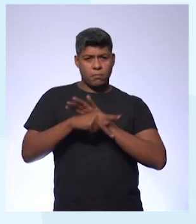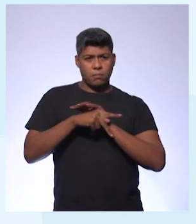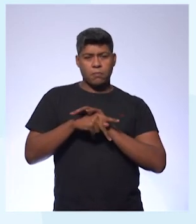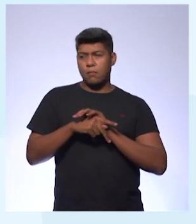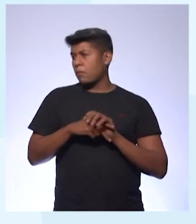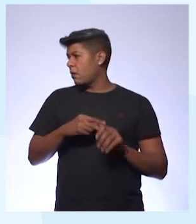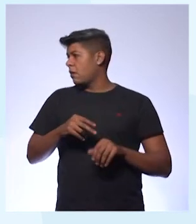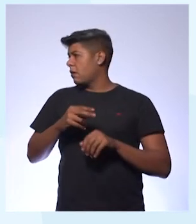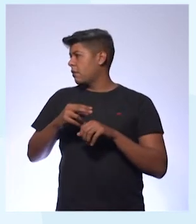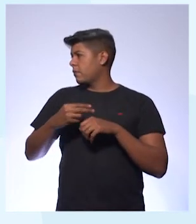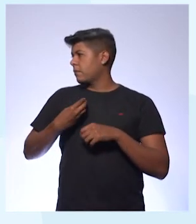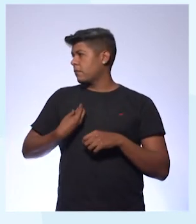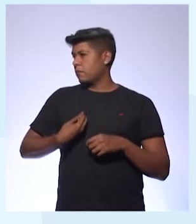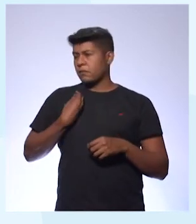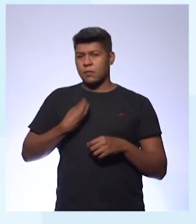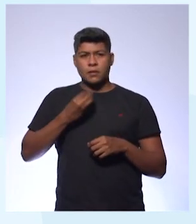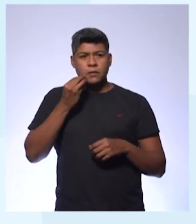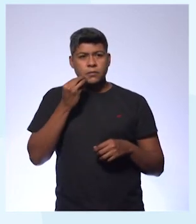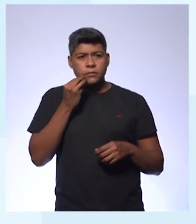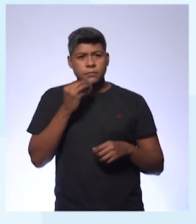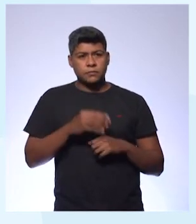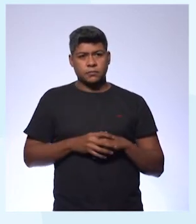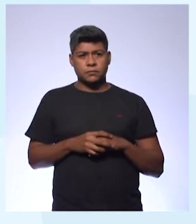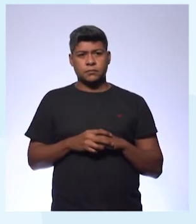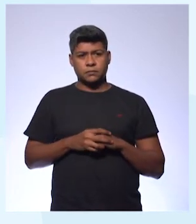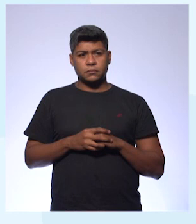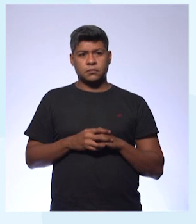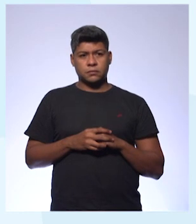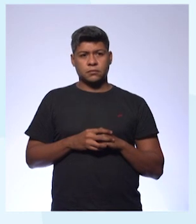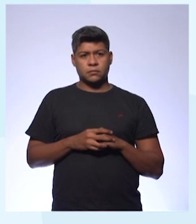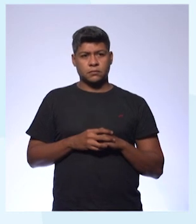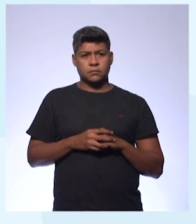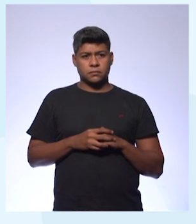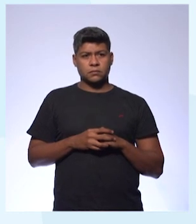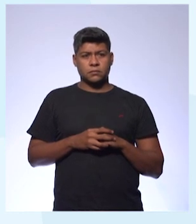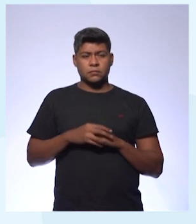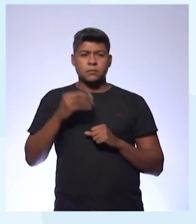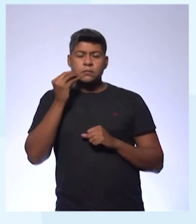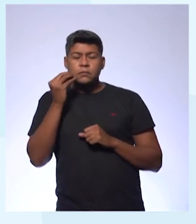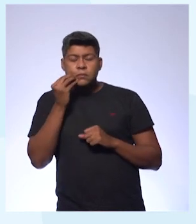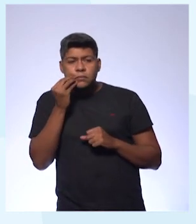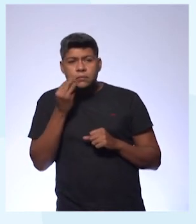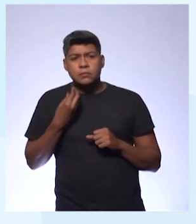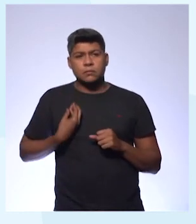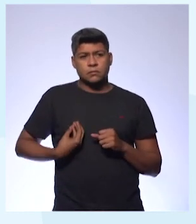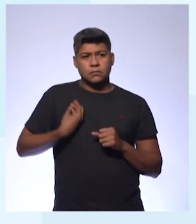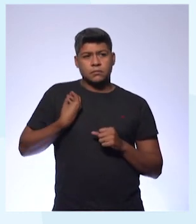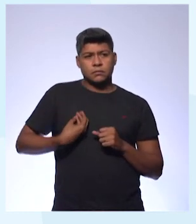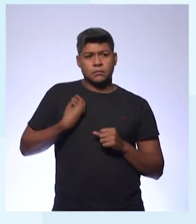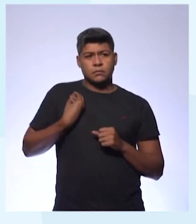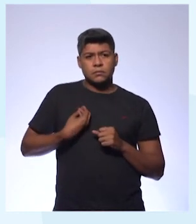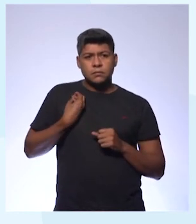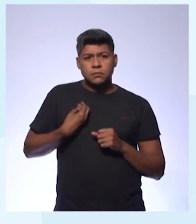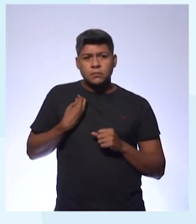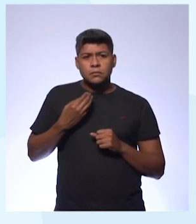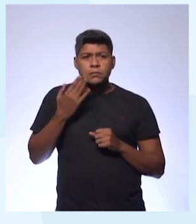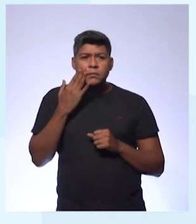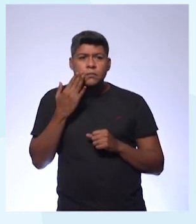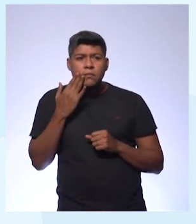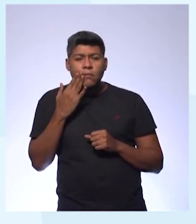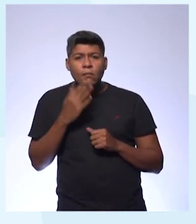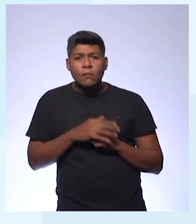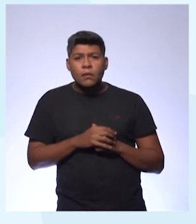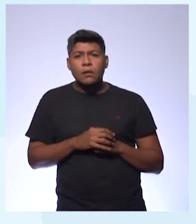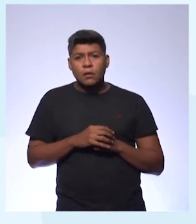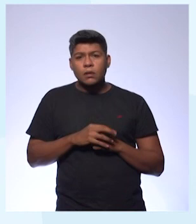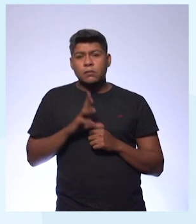versos. Quadra ou quarteto é aquela formada por 4 versos, não é? E aí a gente tem terceto, quinteto,